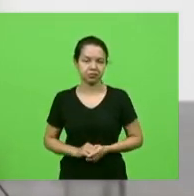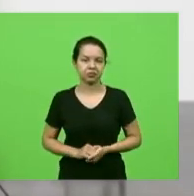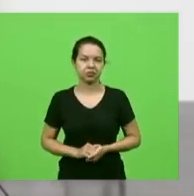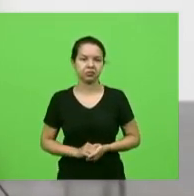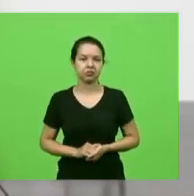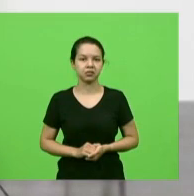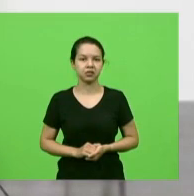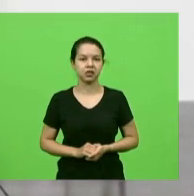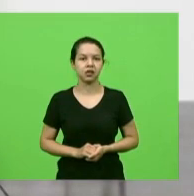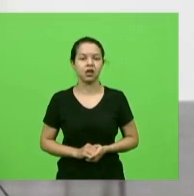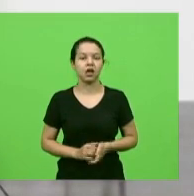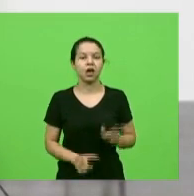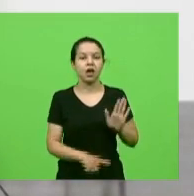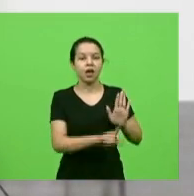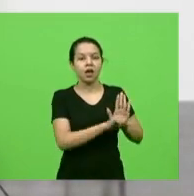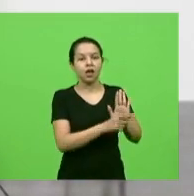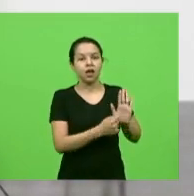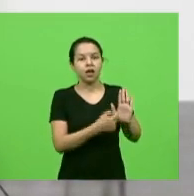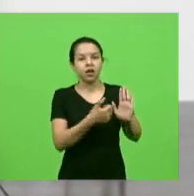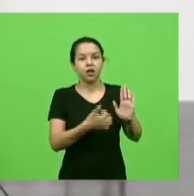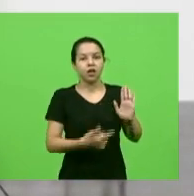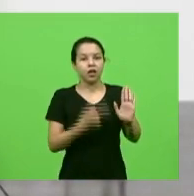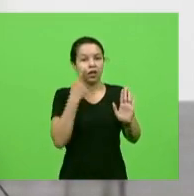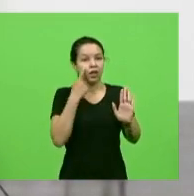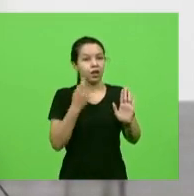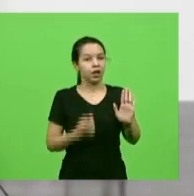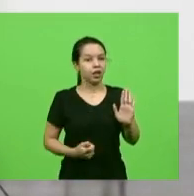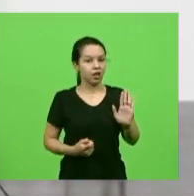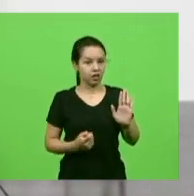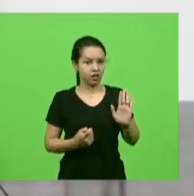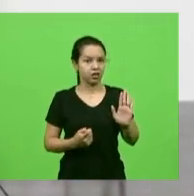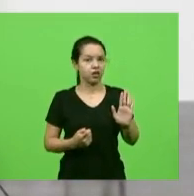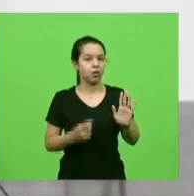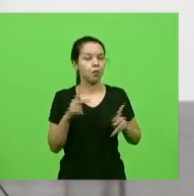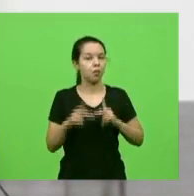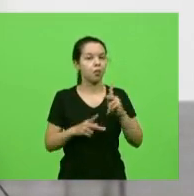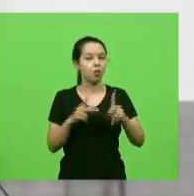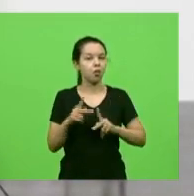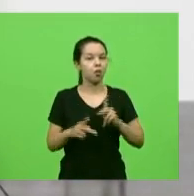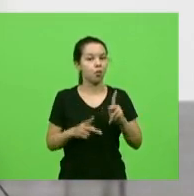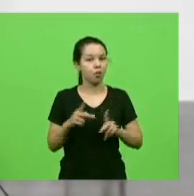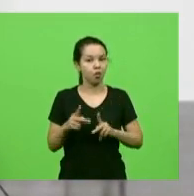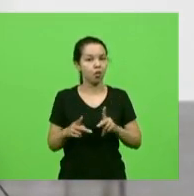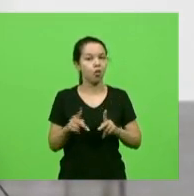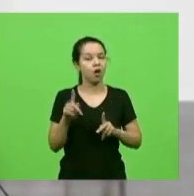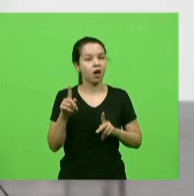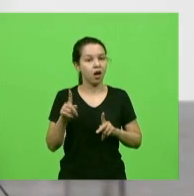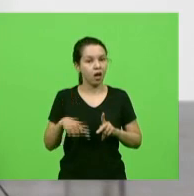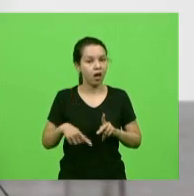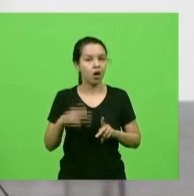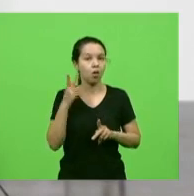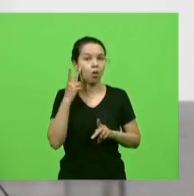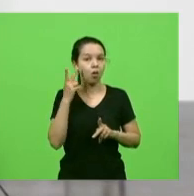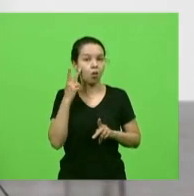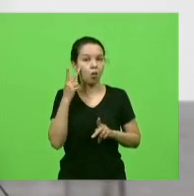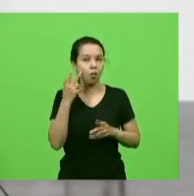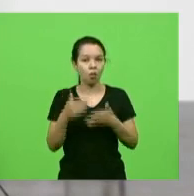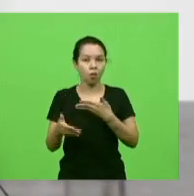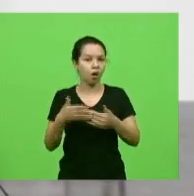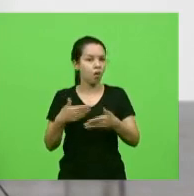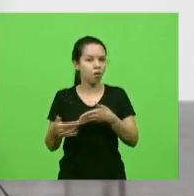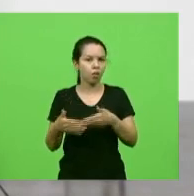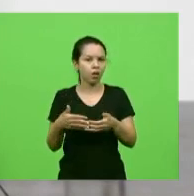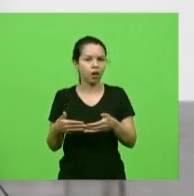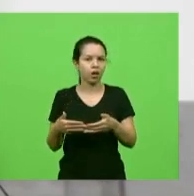é o interesse ordinário, comum a qualquer ação penal e também ao pedido de impeachment.